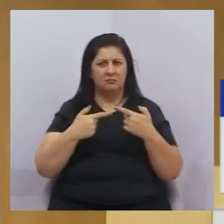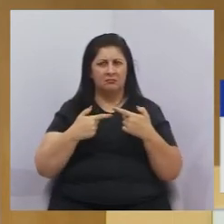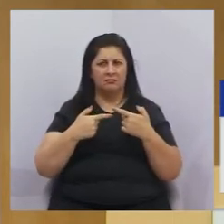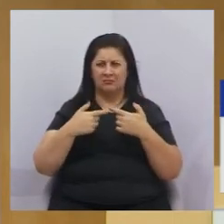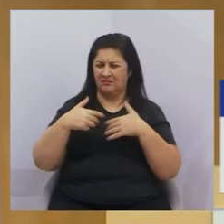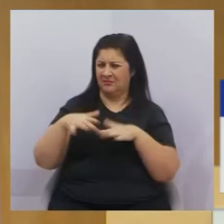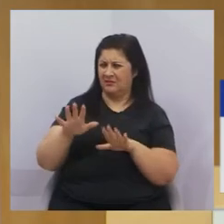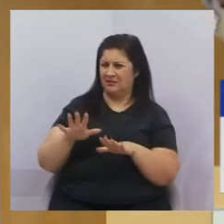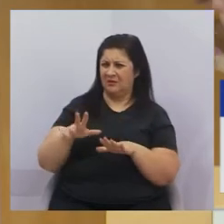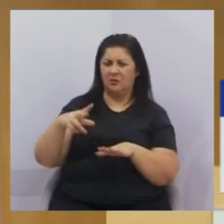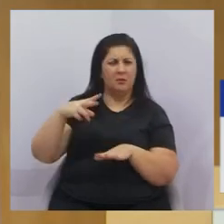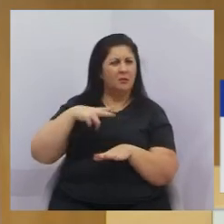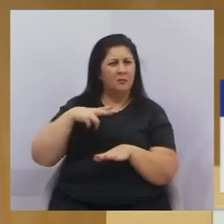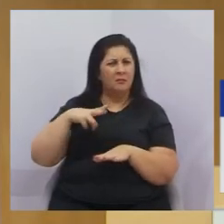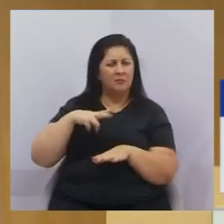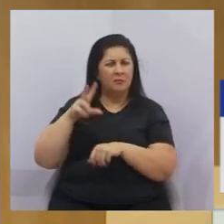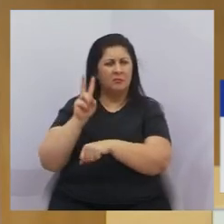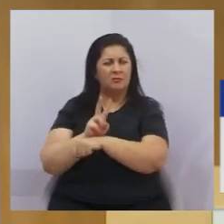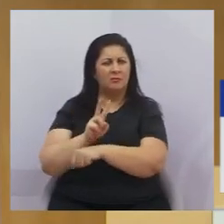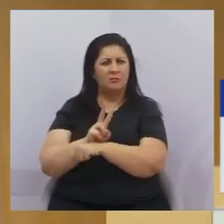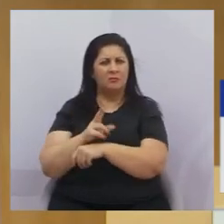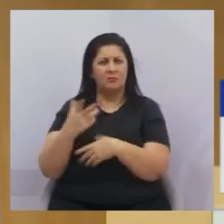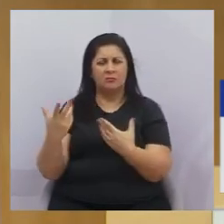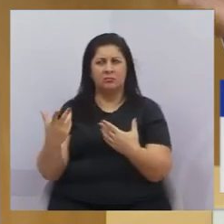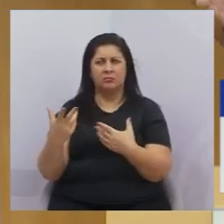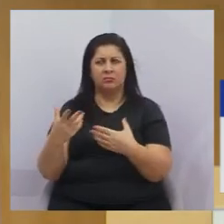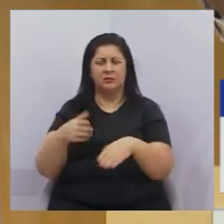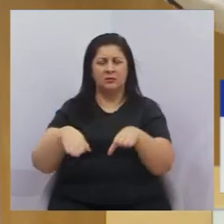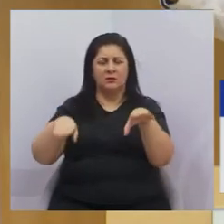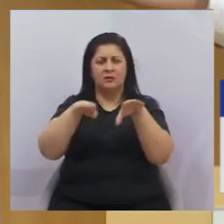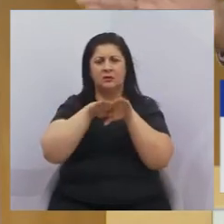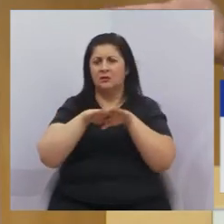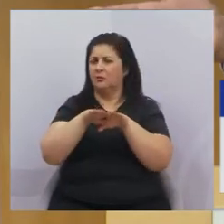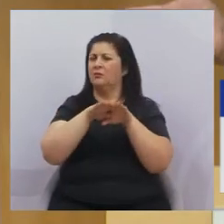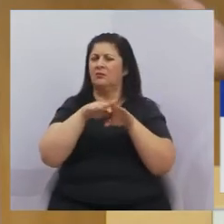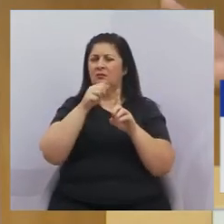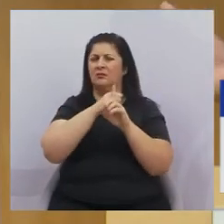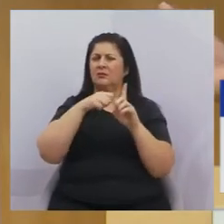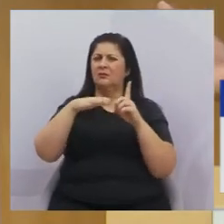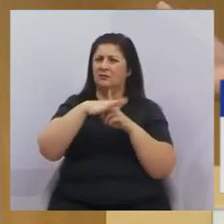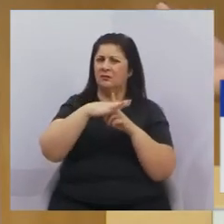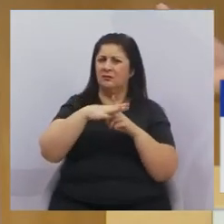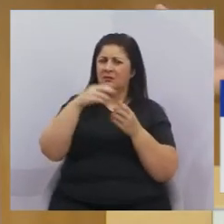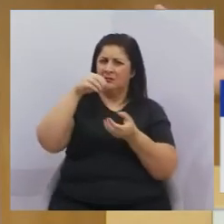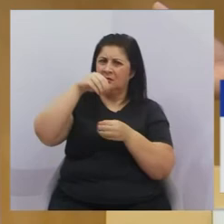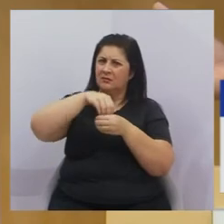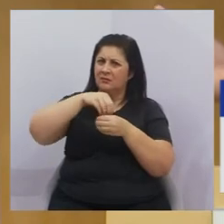para a iniciativa privada discutir a desigualdade social do nosso país?